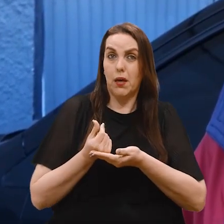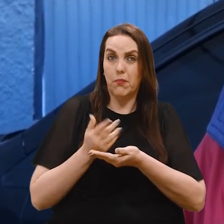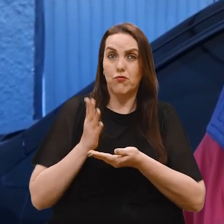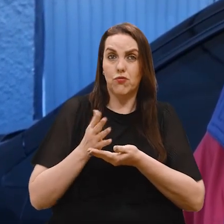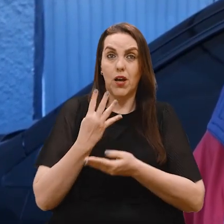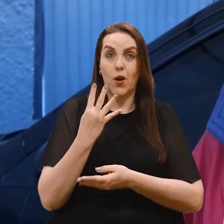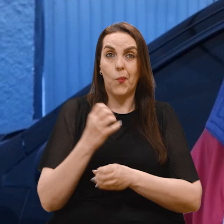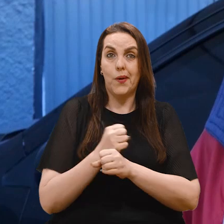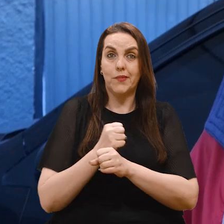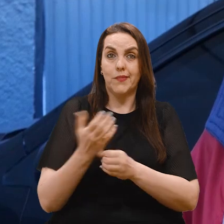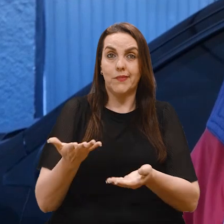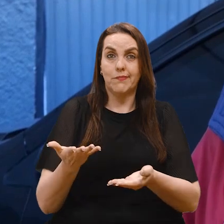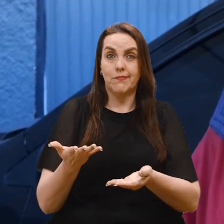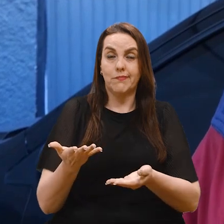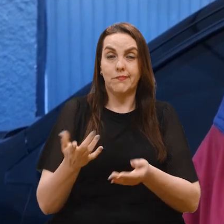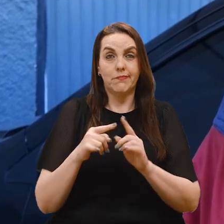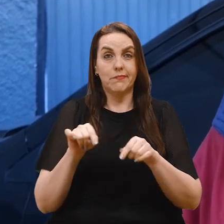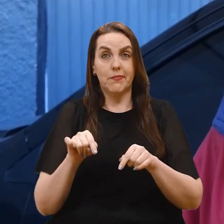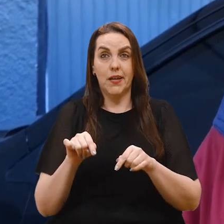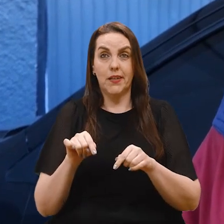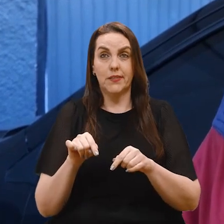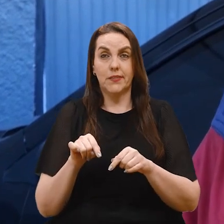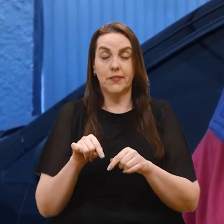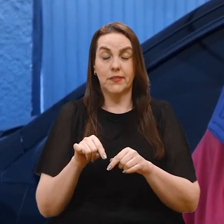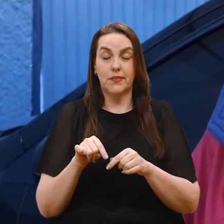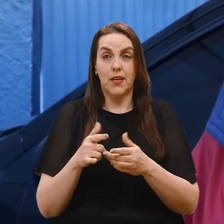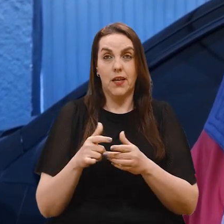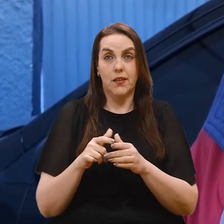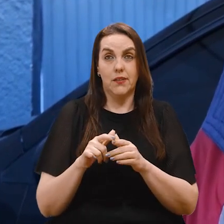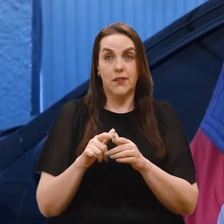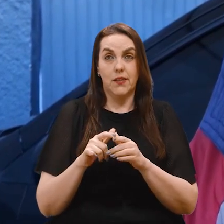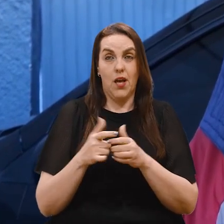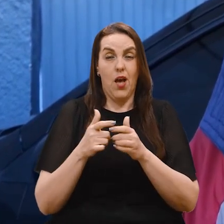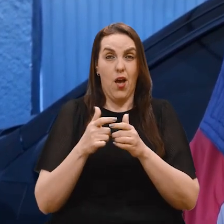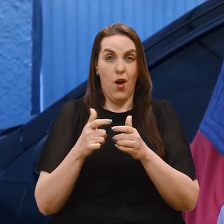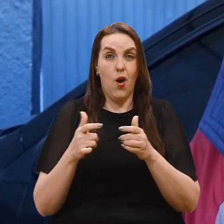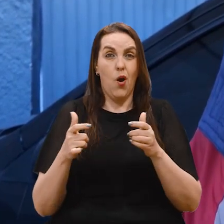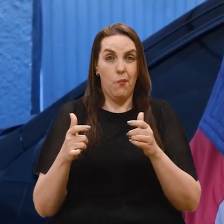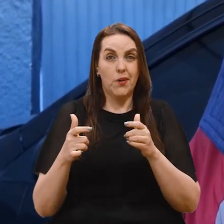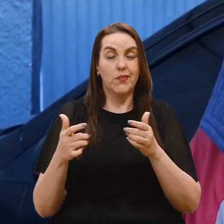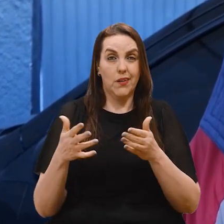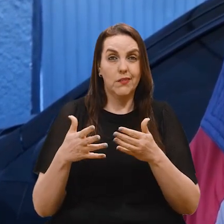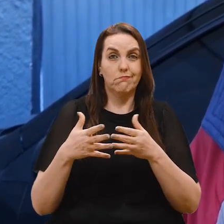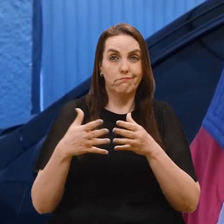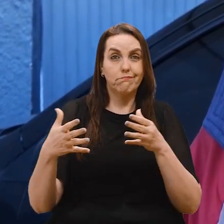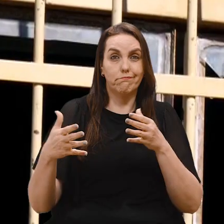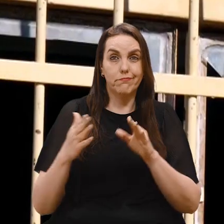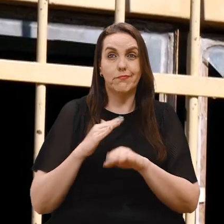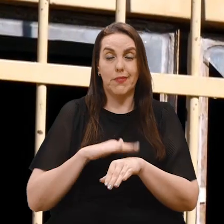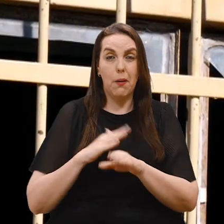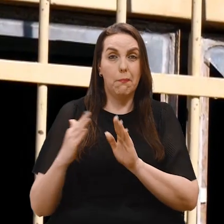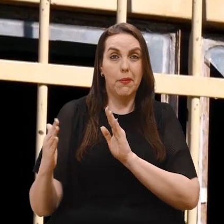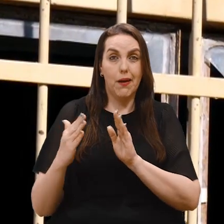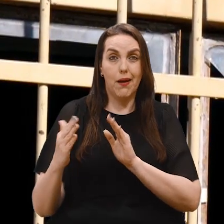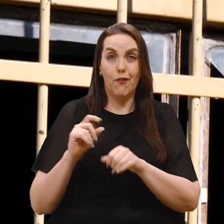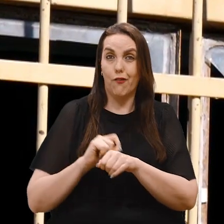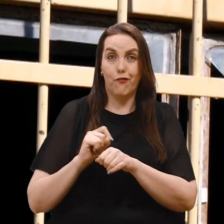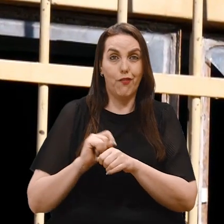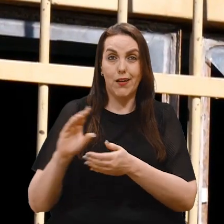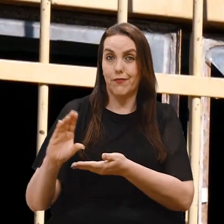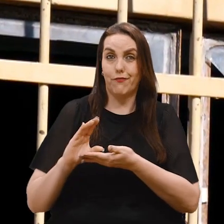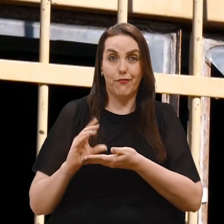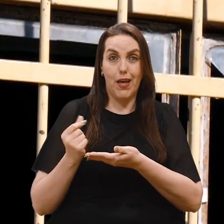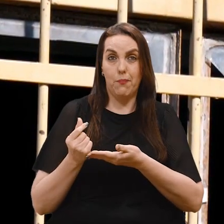4 anos. Aí como vai aumentando, agora vai aumentando o prazo, né? E os caras não fazem com aquela verba que tem, vai